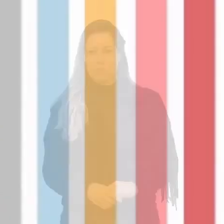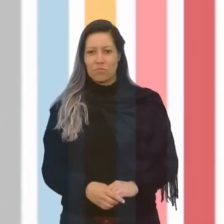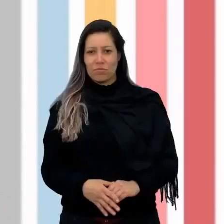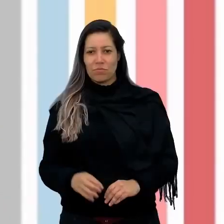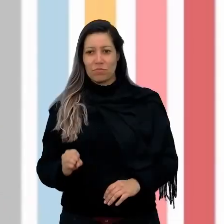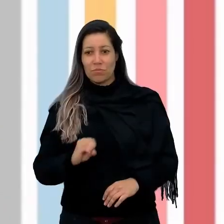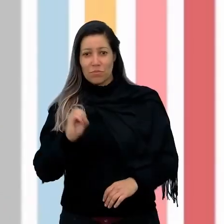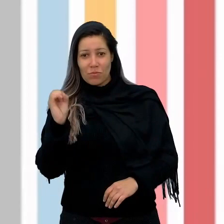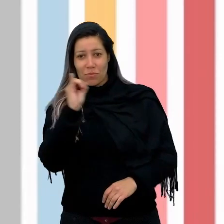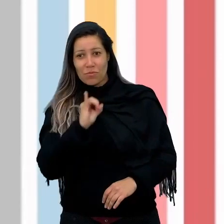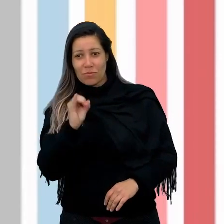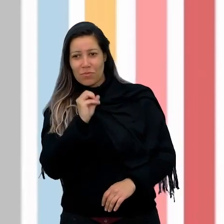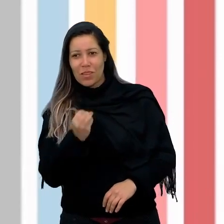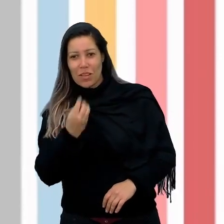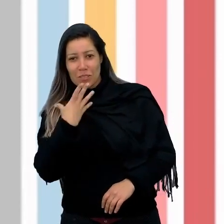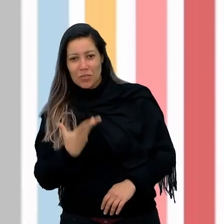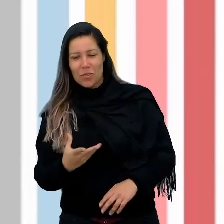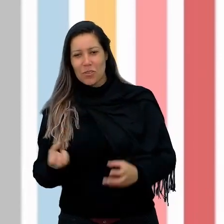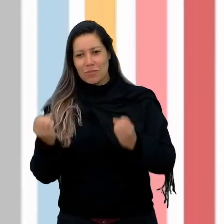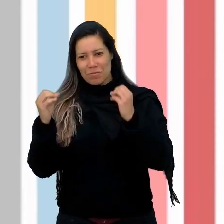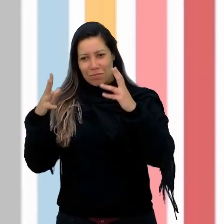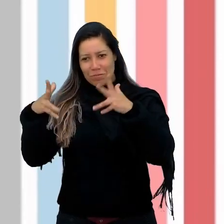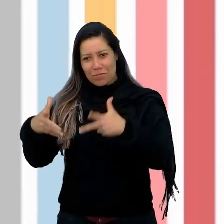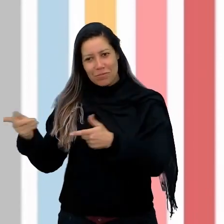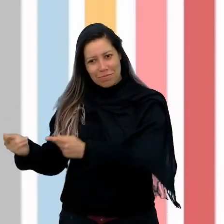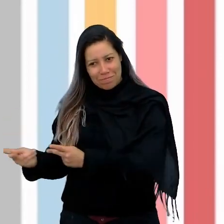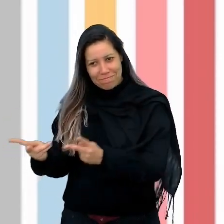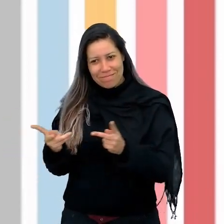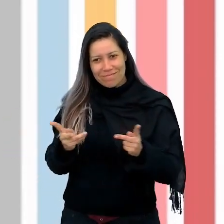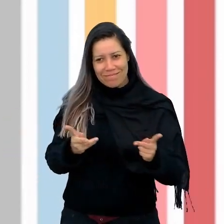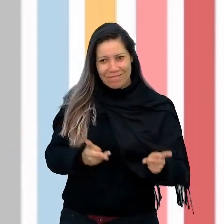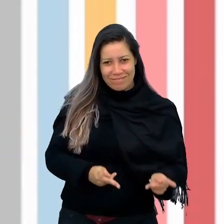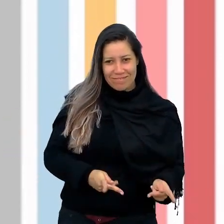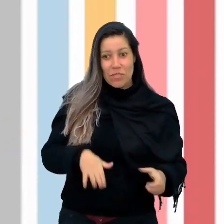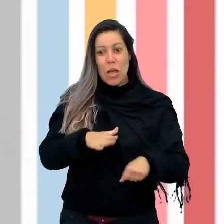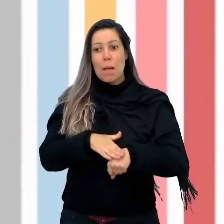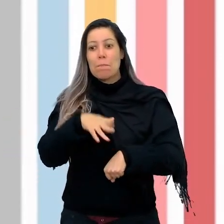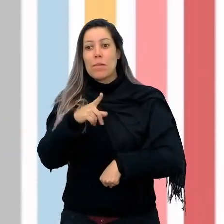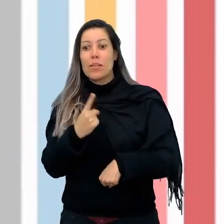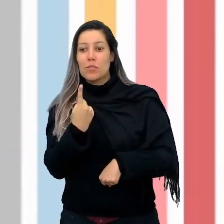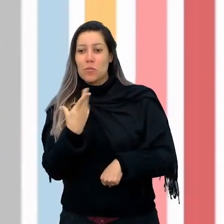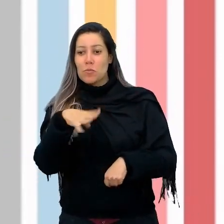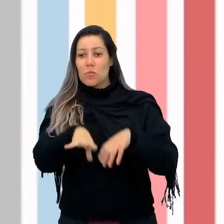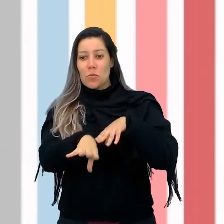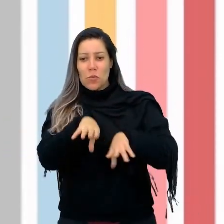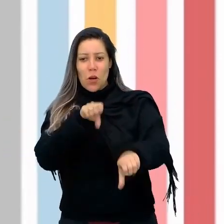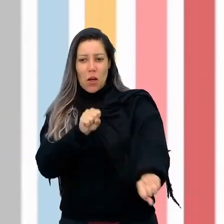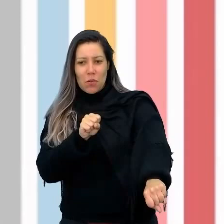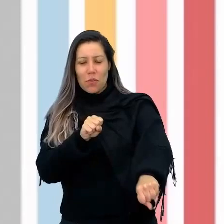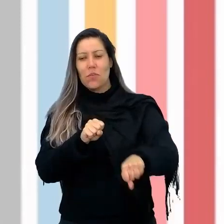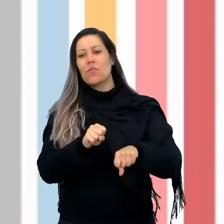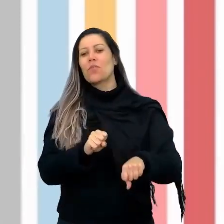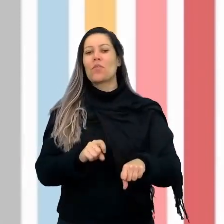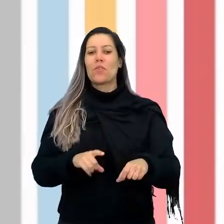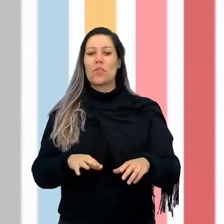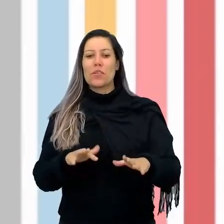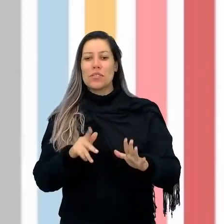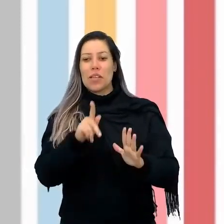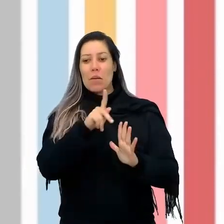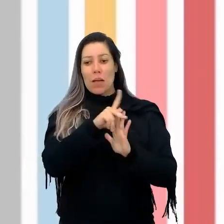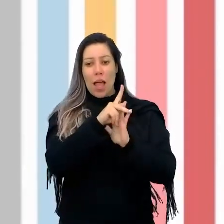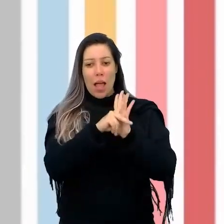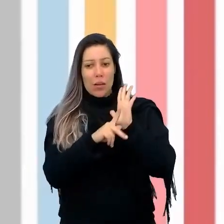Olá a todos, sejam todos muito bem-vindos a mais uma formação do Programa de Recuperação e